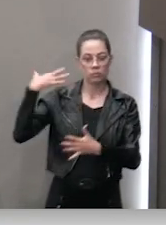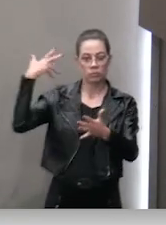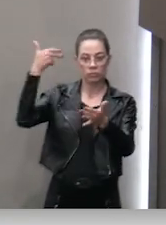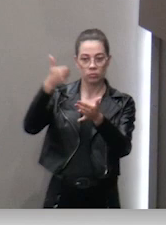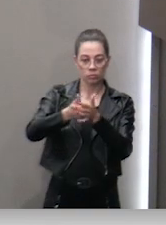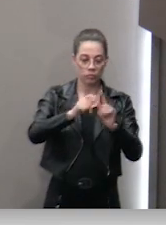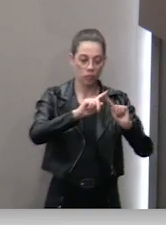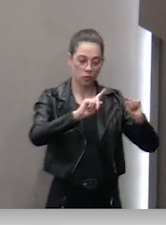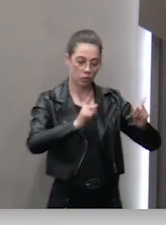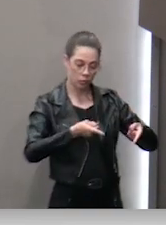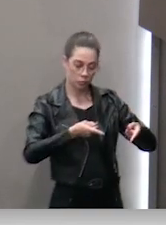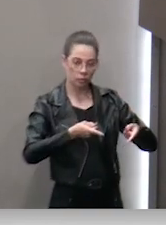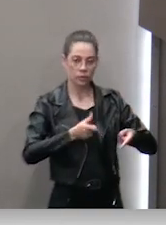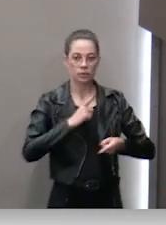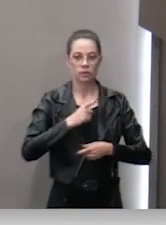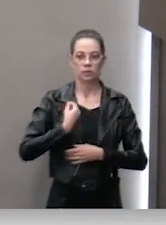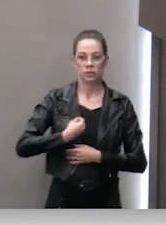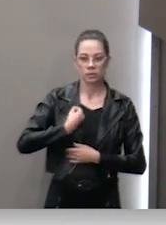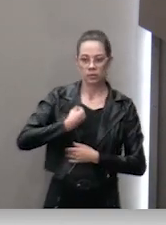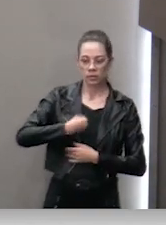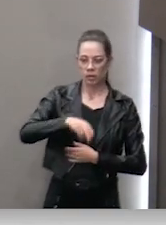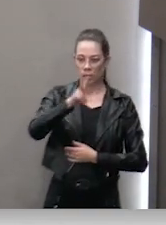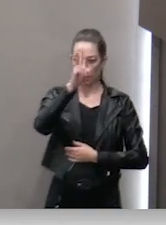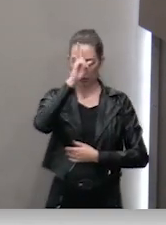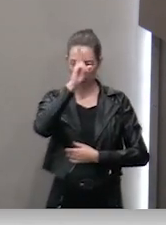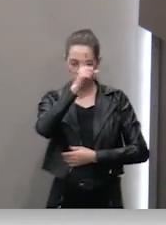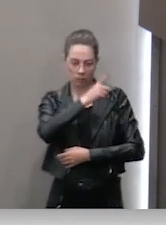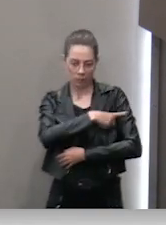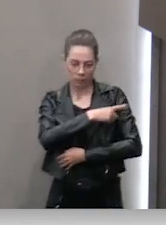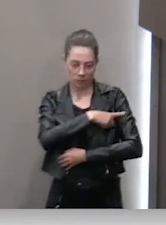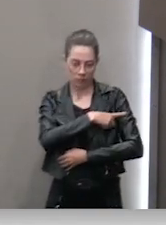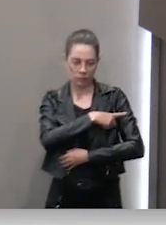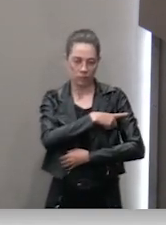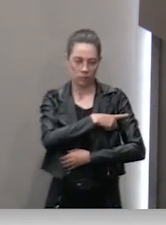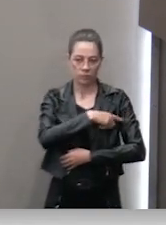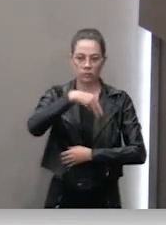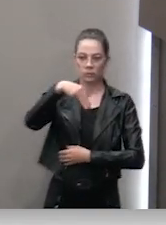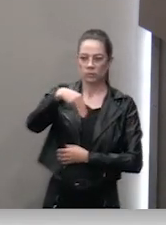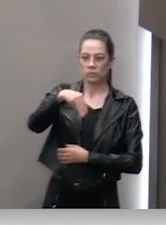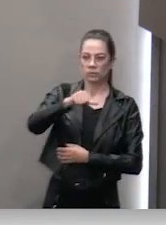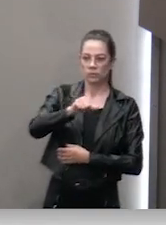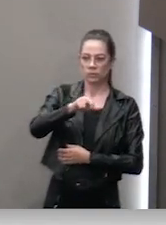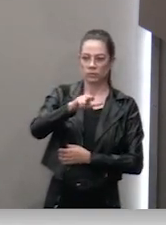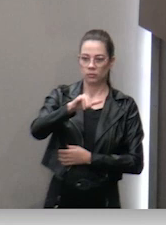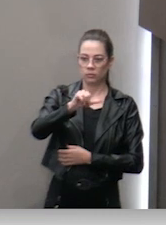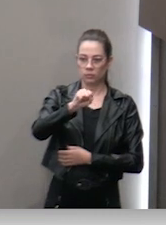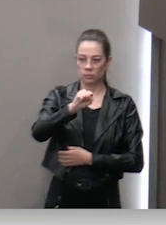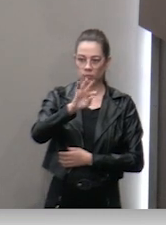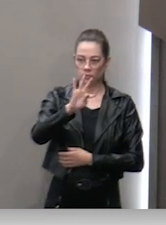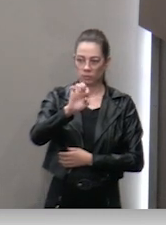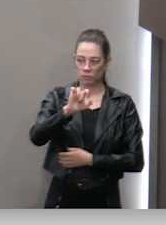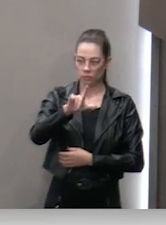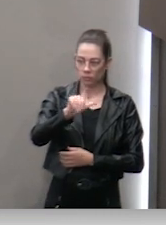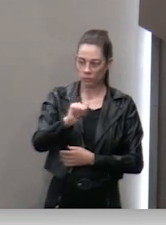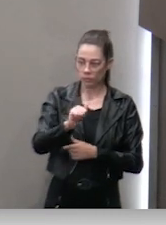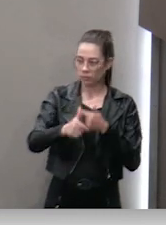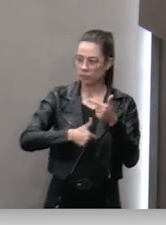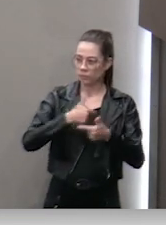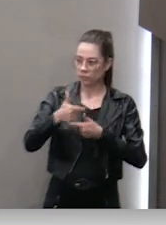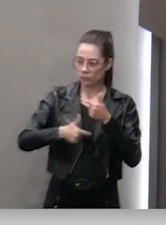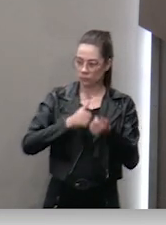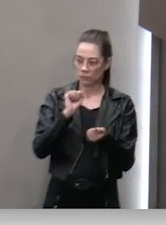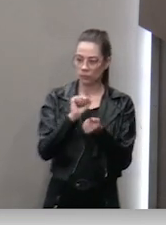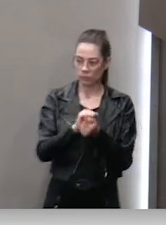funcionários do ensino médio e ensino fundamental. A Maristela dos Santos, que trabalha comigo